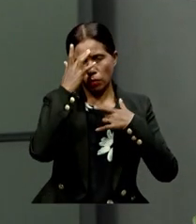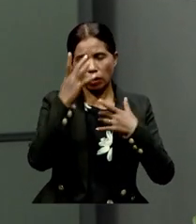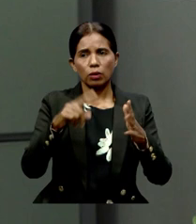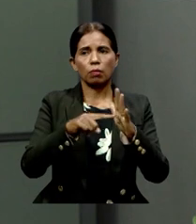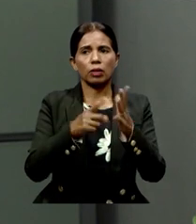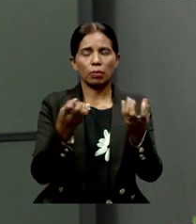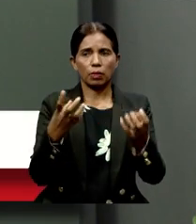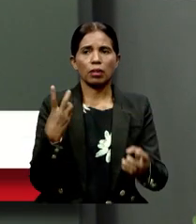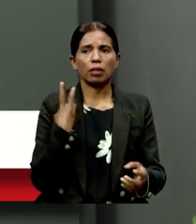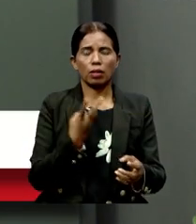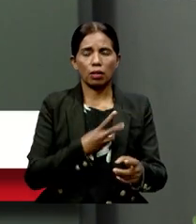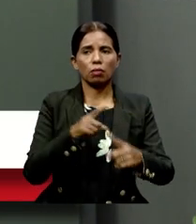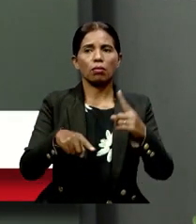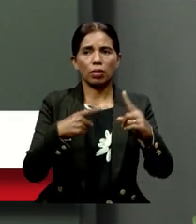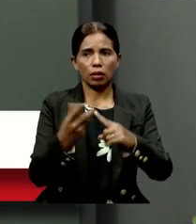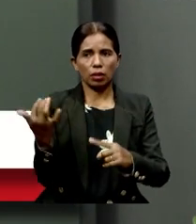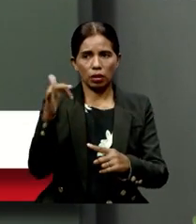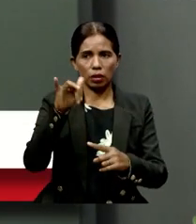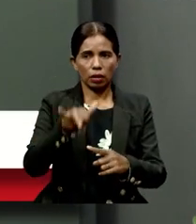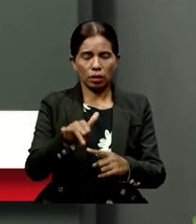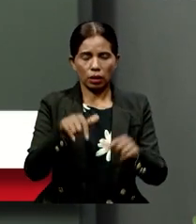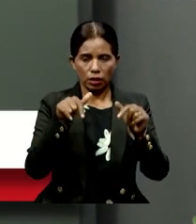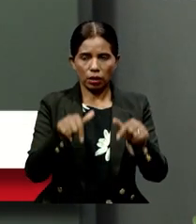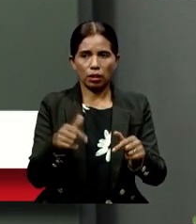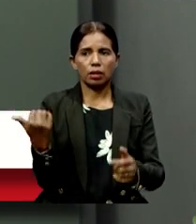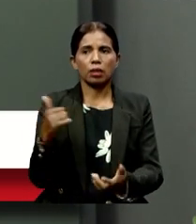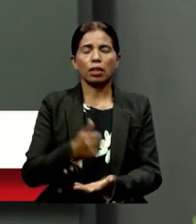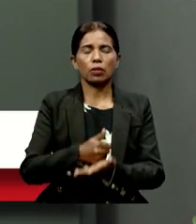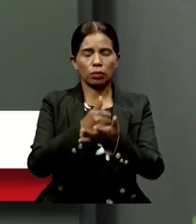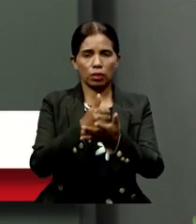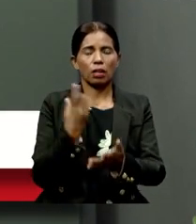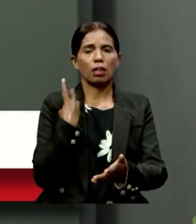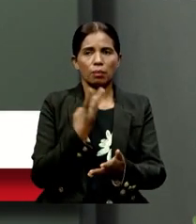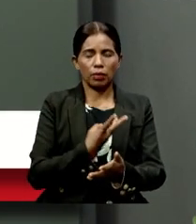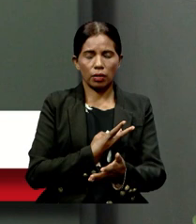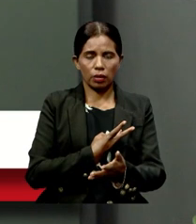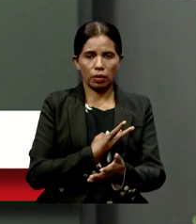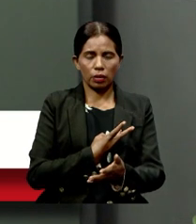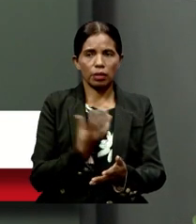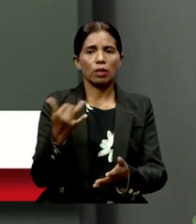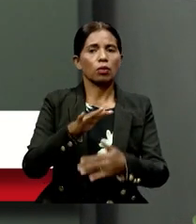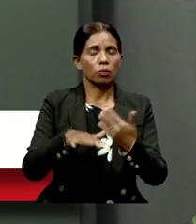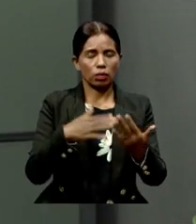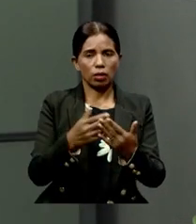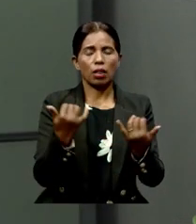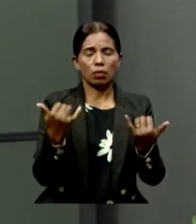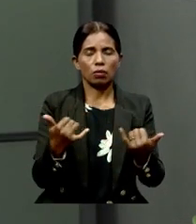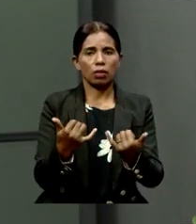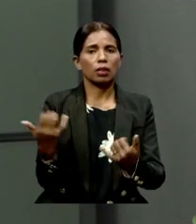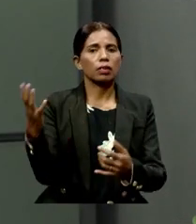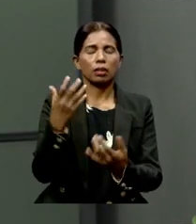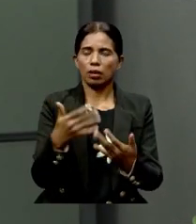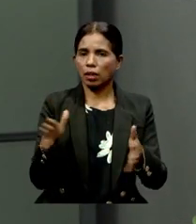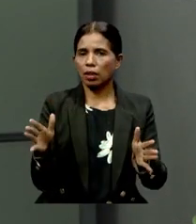ona, jadi vai vir a sira durante sira ene sira ajuda tebe sami e a parte sirane, mai agora sira la iha,